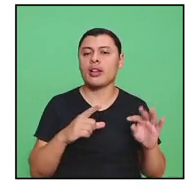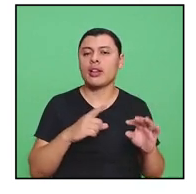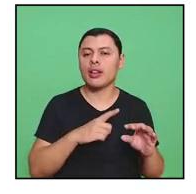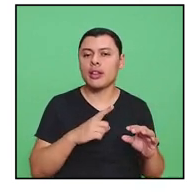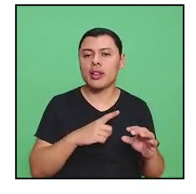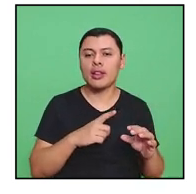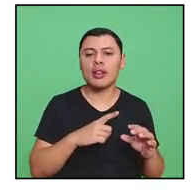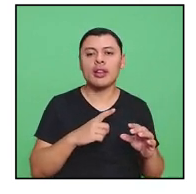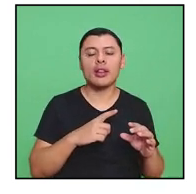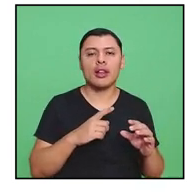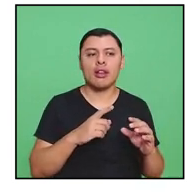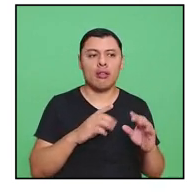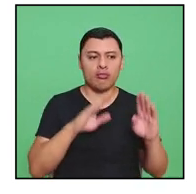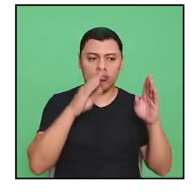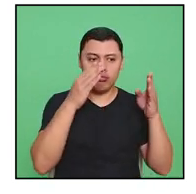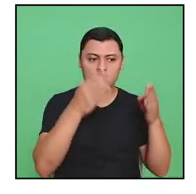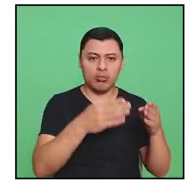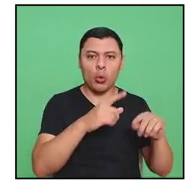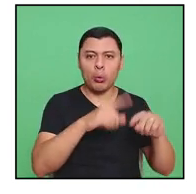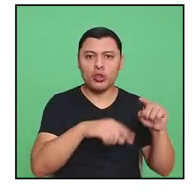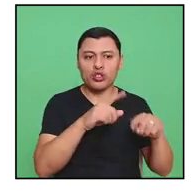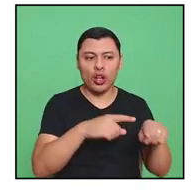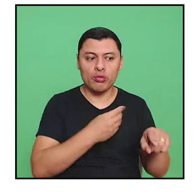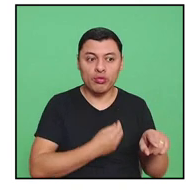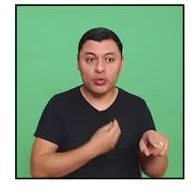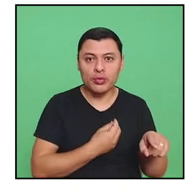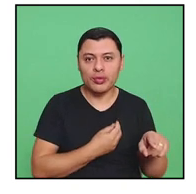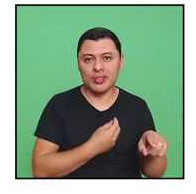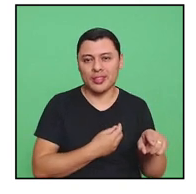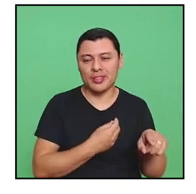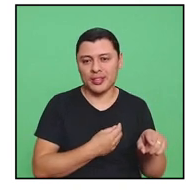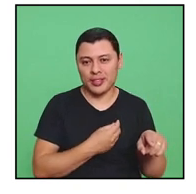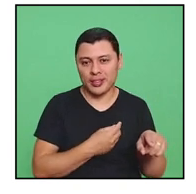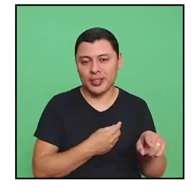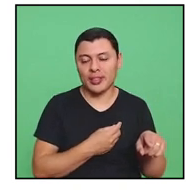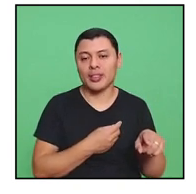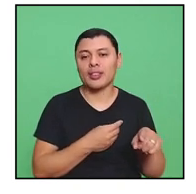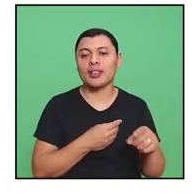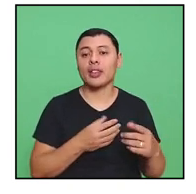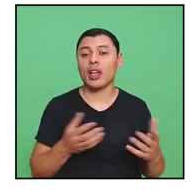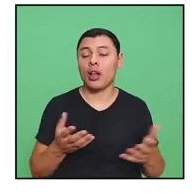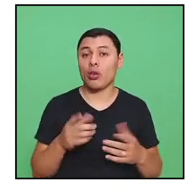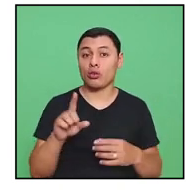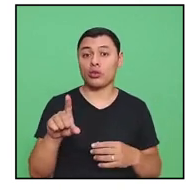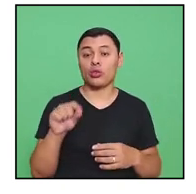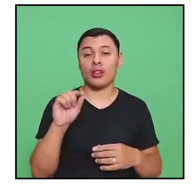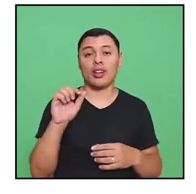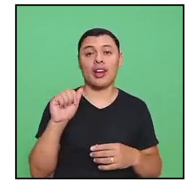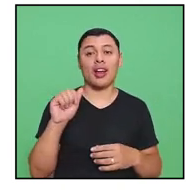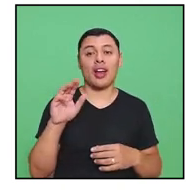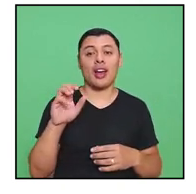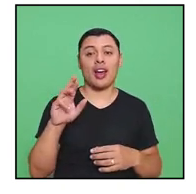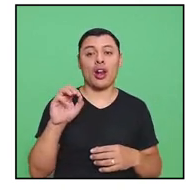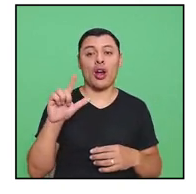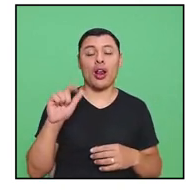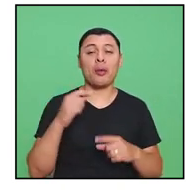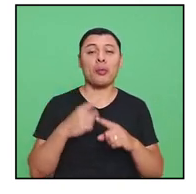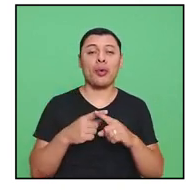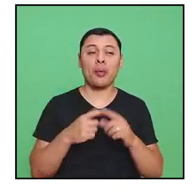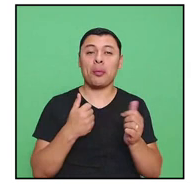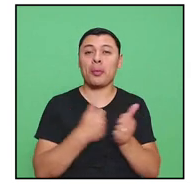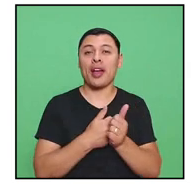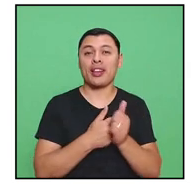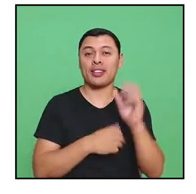com um objeto que existe, né? Então, e acho que a escolha da acerola é porque tem um pé de acerola aqui que dá um